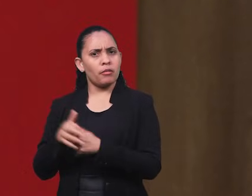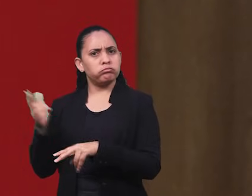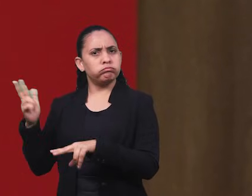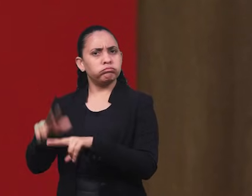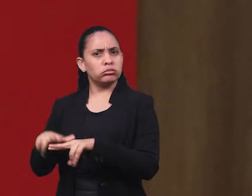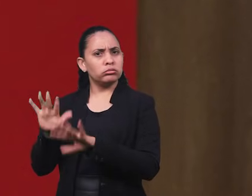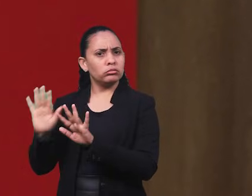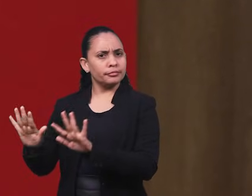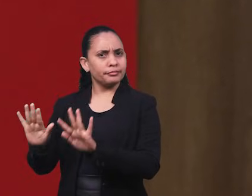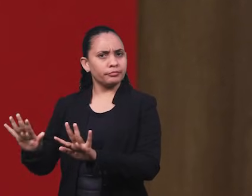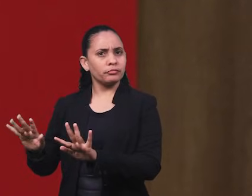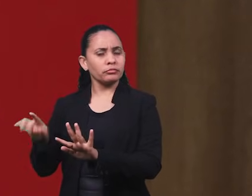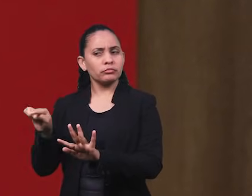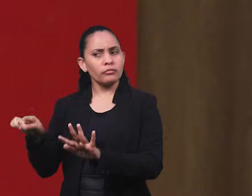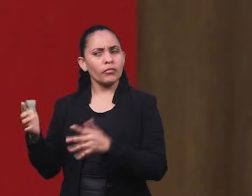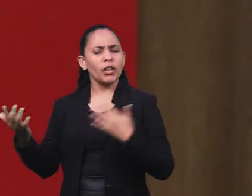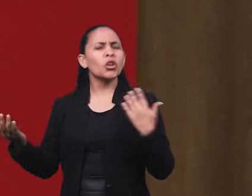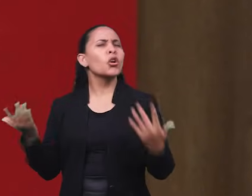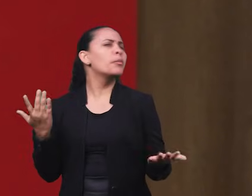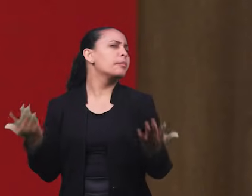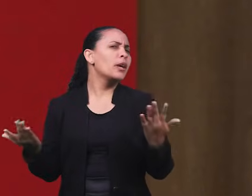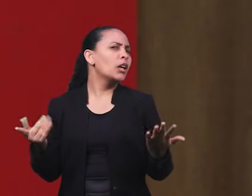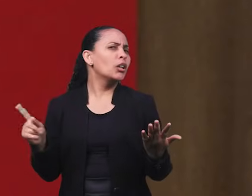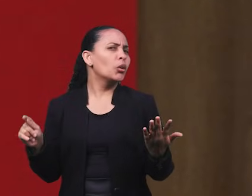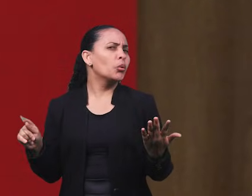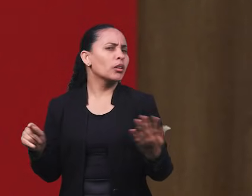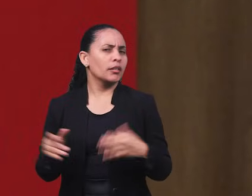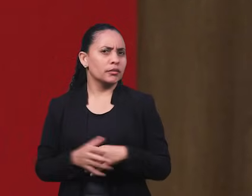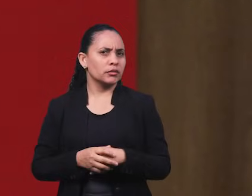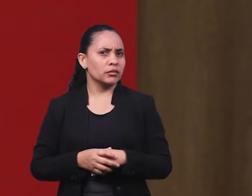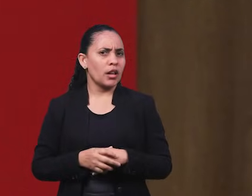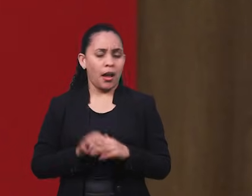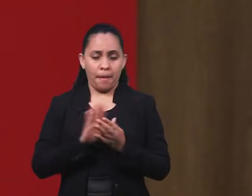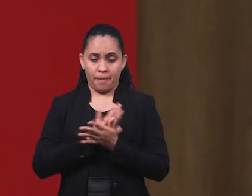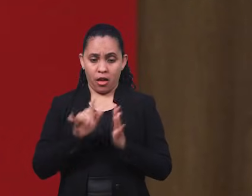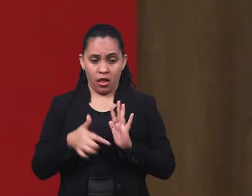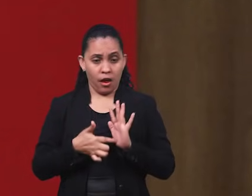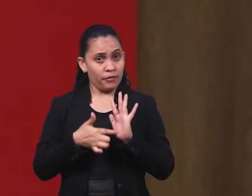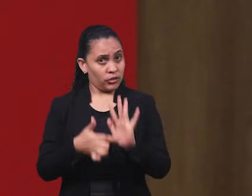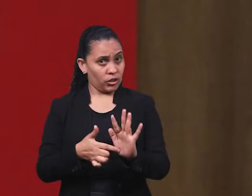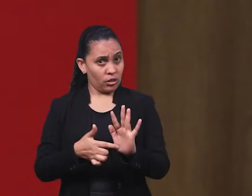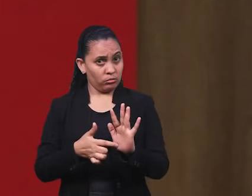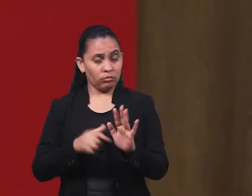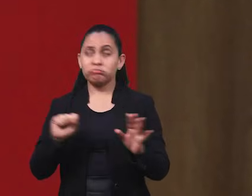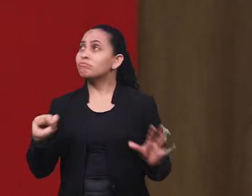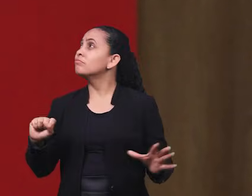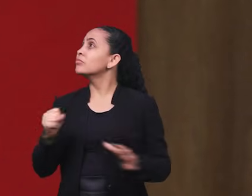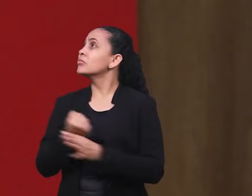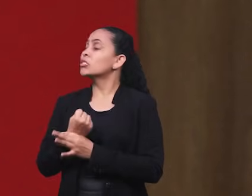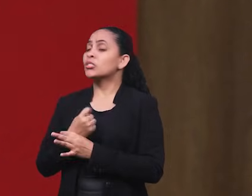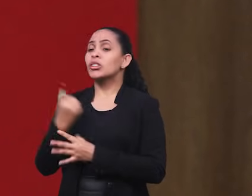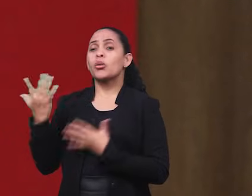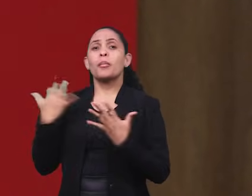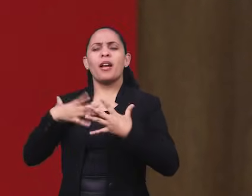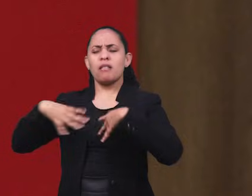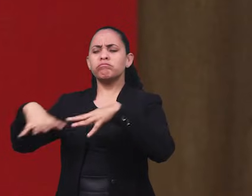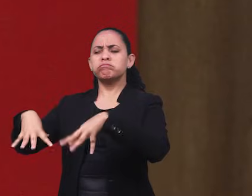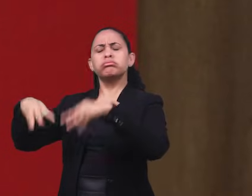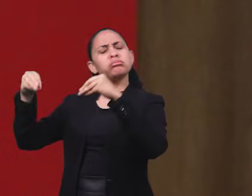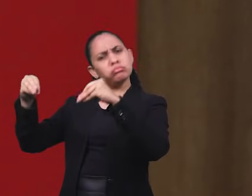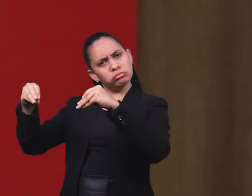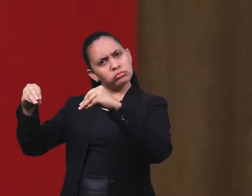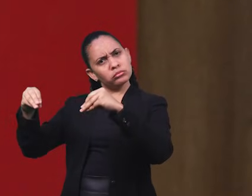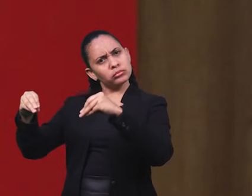foi preservado ali. E ele compara a palavra de Deus, a proteção de Deus, àquele castelo.